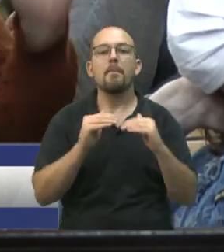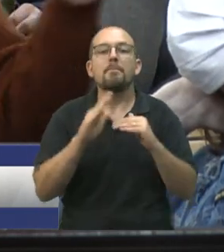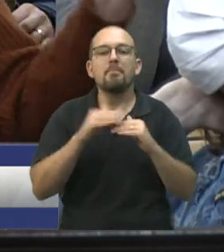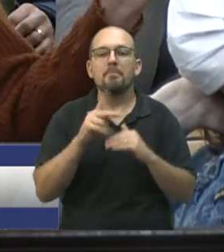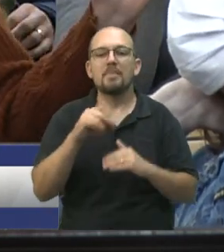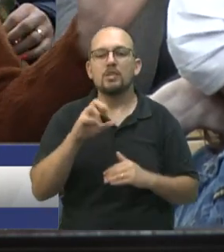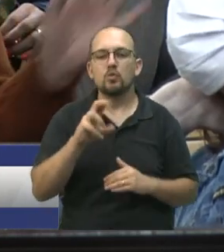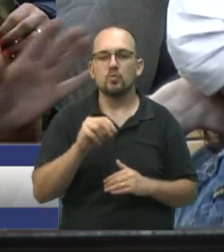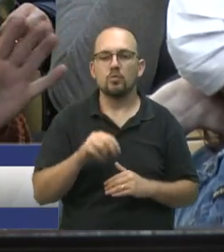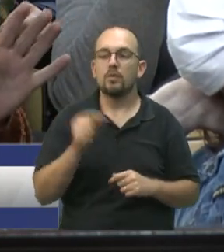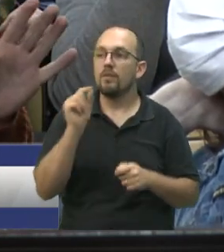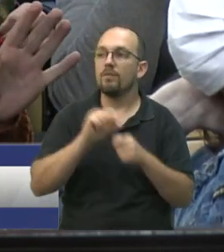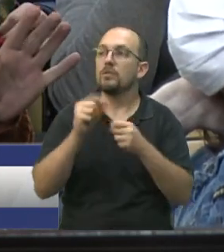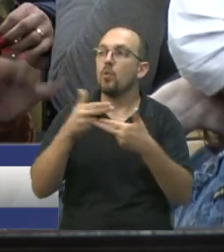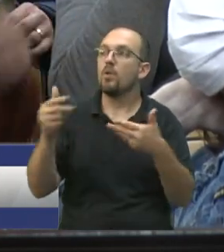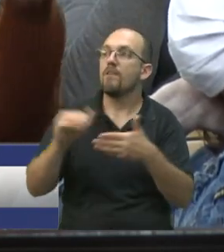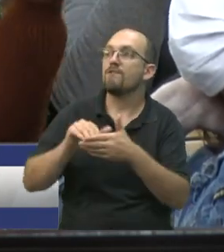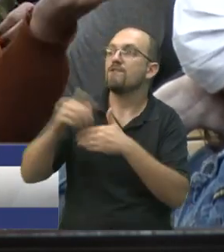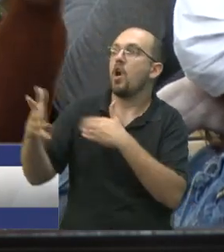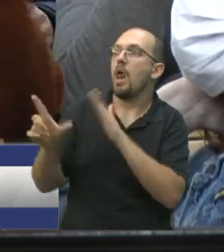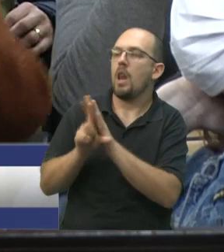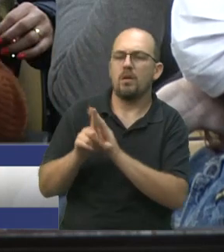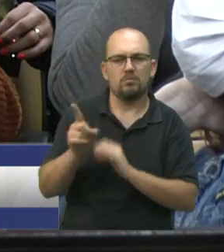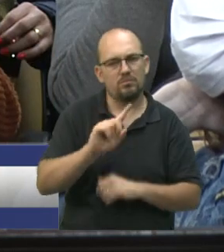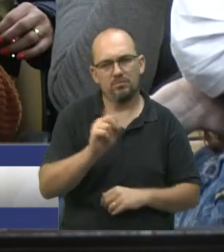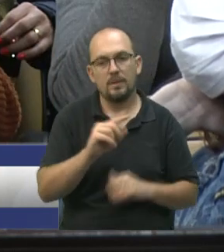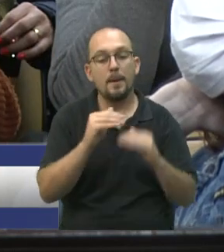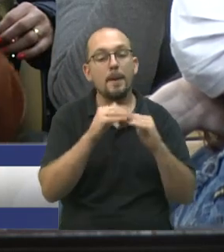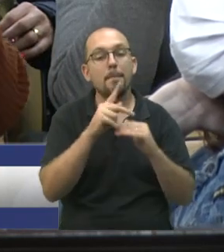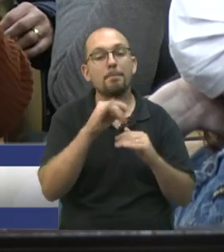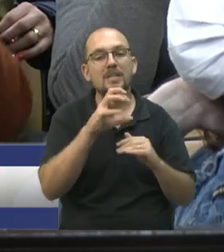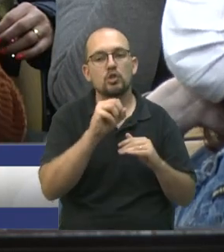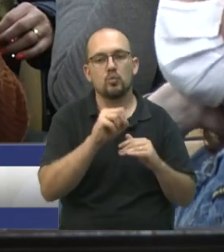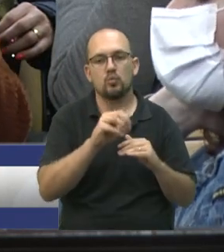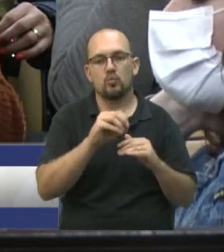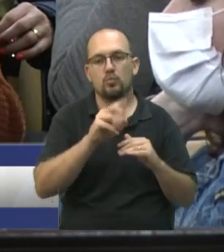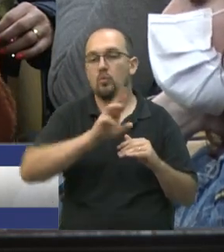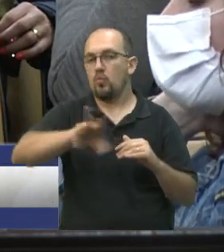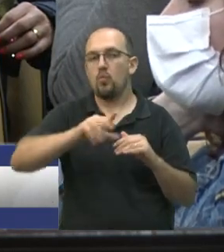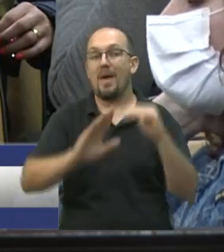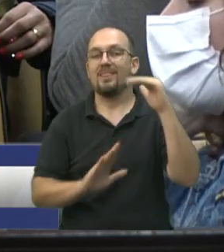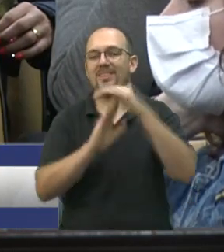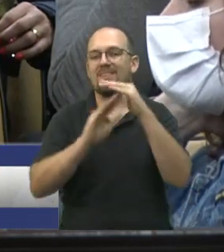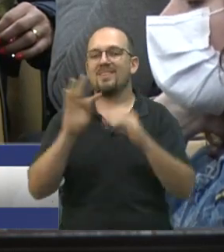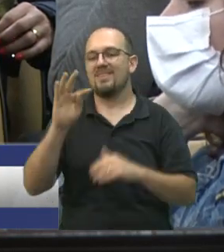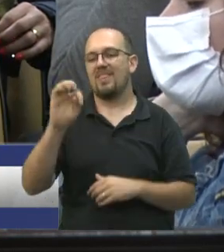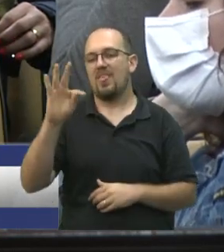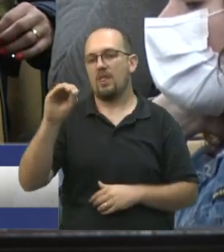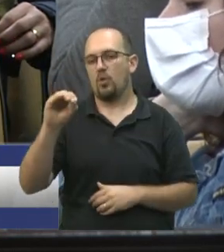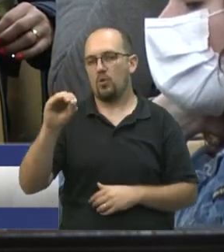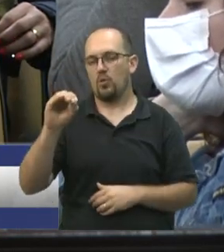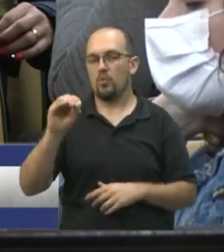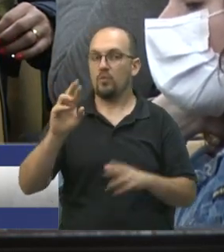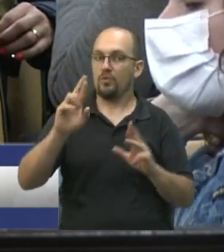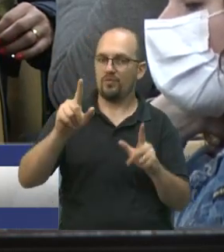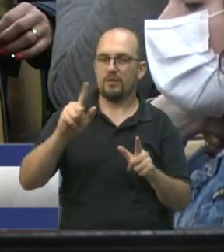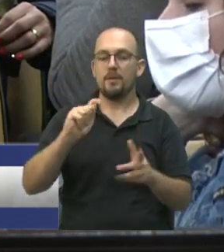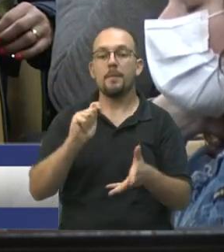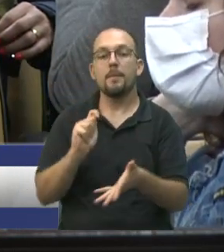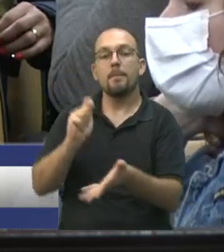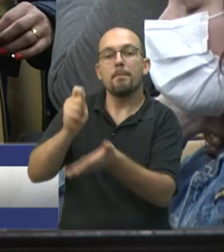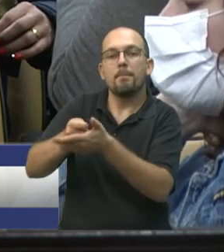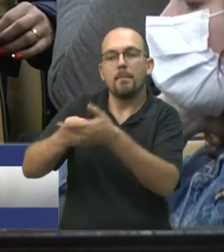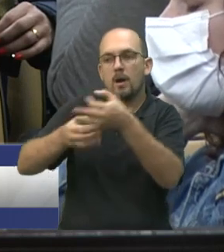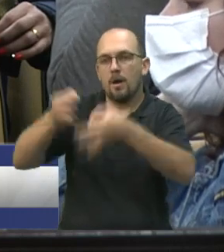da lei. Não existe fora da lei, porque é um piso, não é um teto. Então, prever um pagamento digno para o pessoal